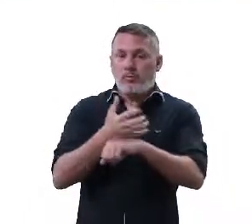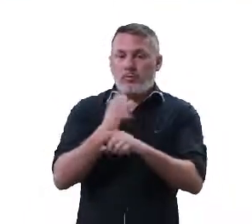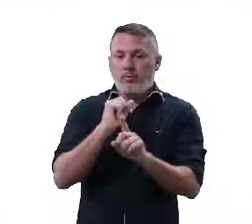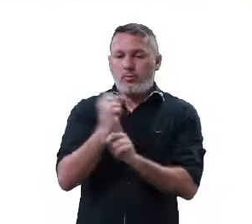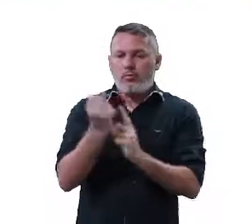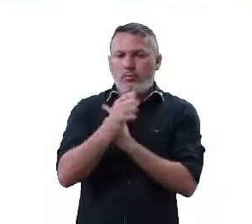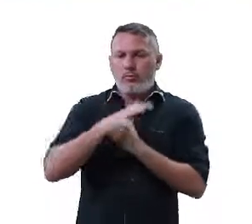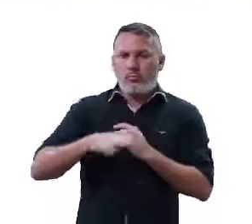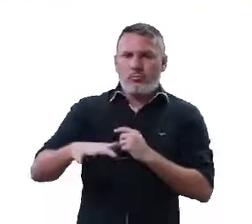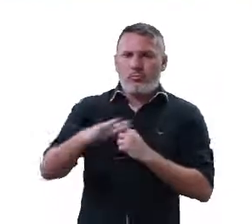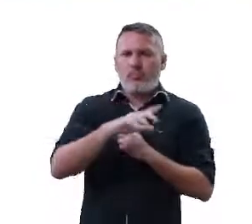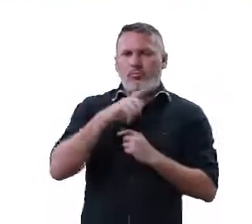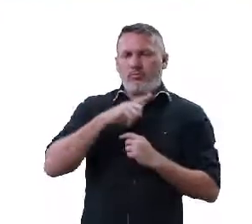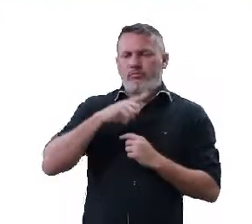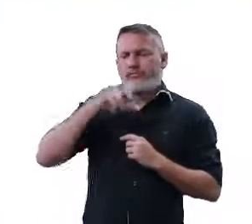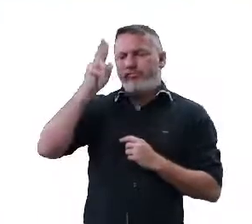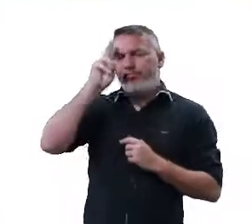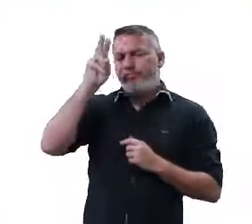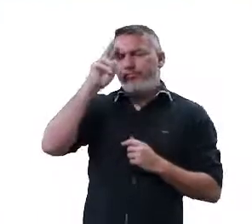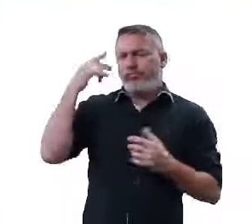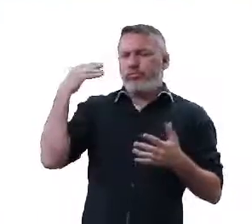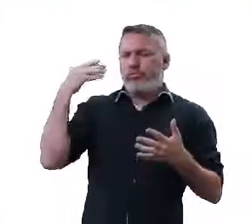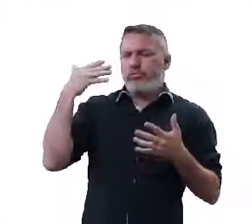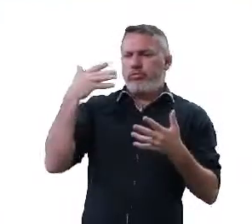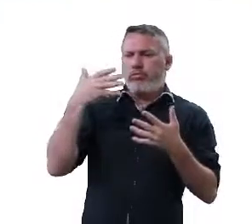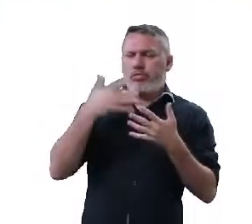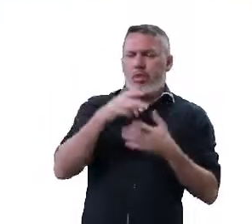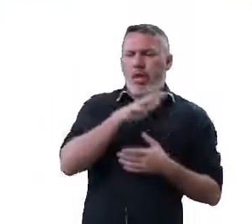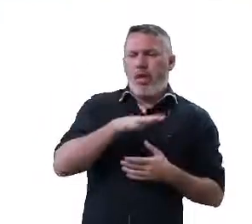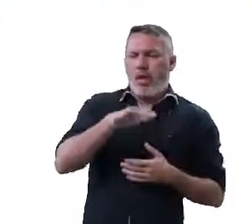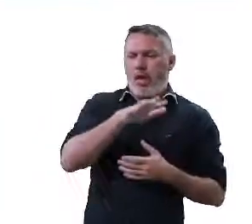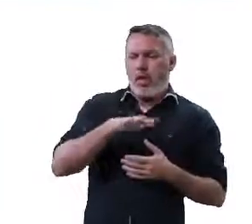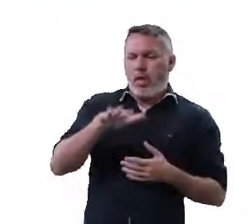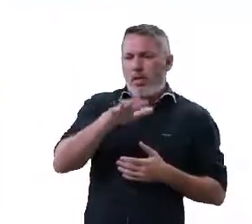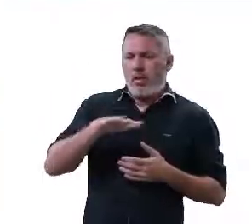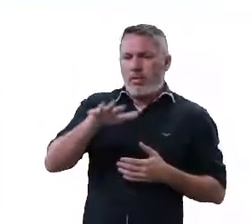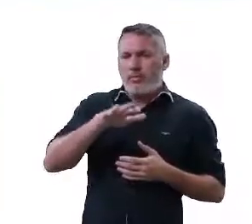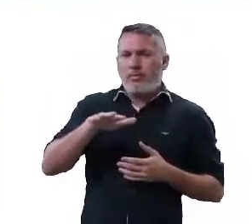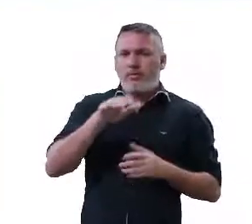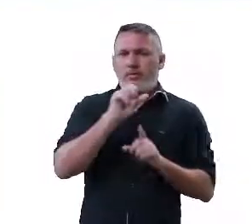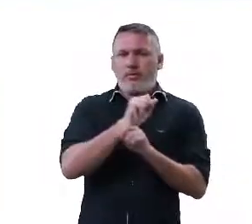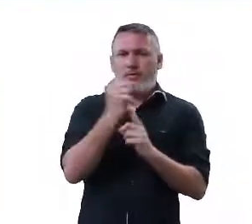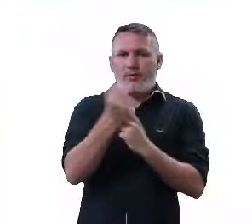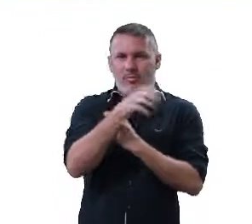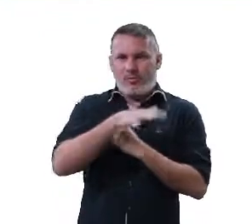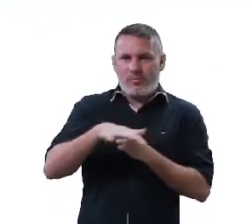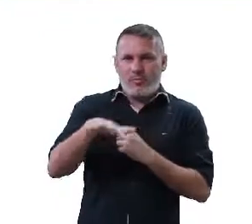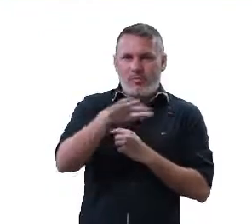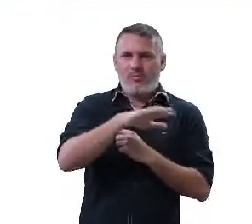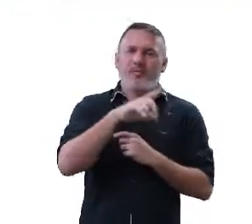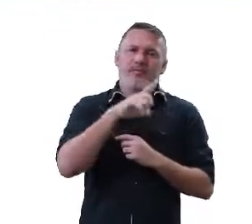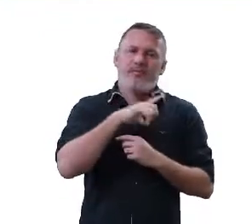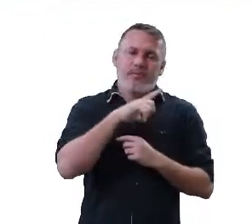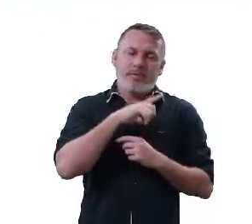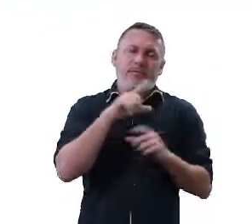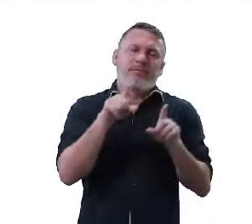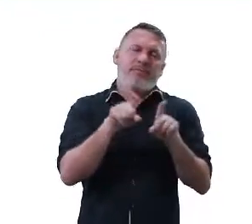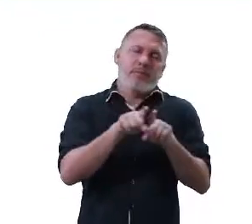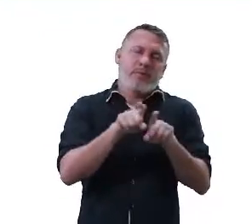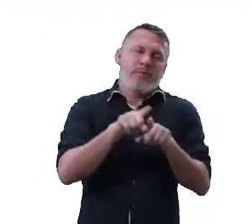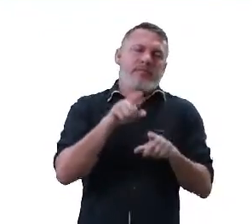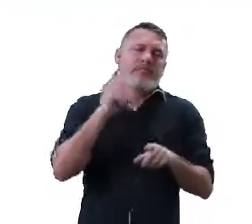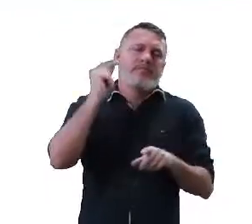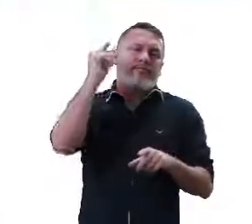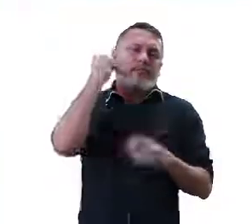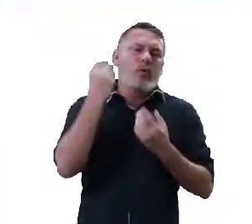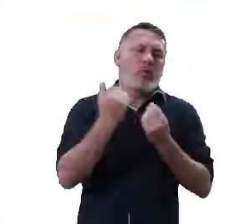longa viagem por todas as áreas da Sociologia, pegando desde as origens, passando pelos principais sociólogos e discutindo alguns